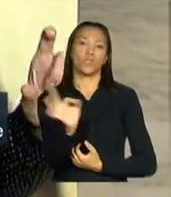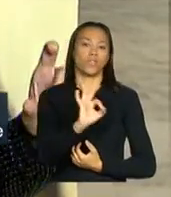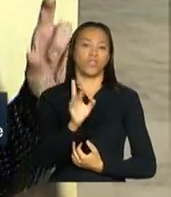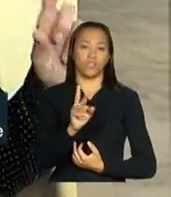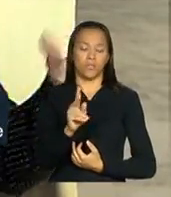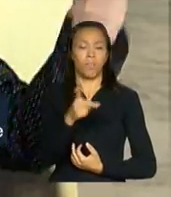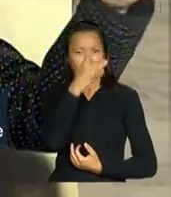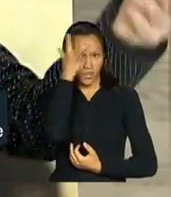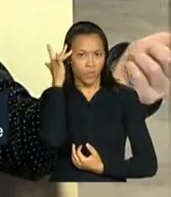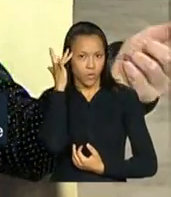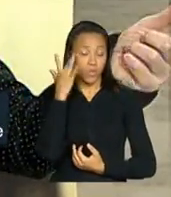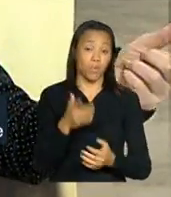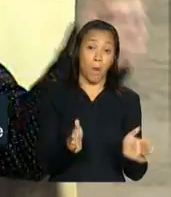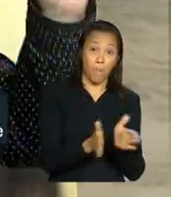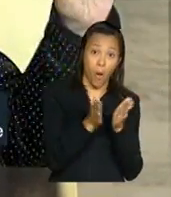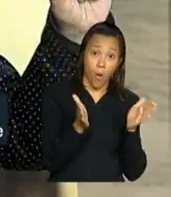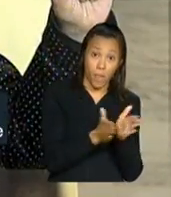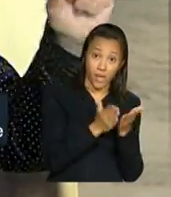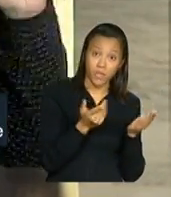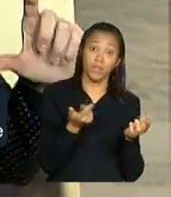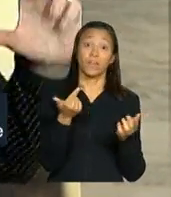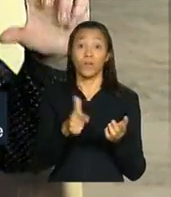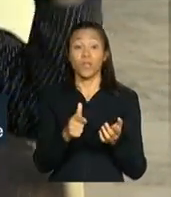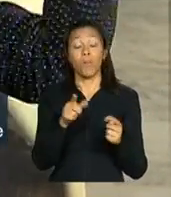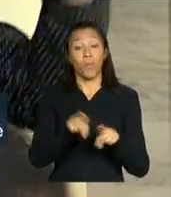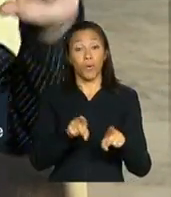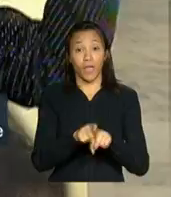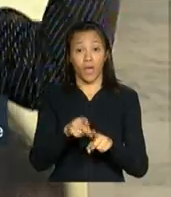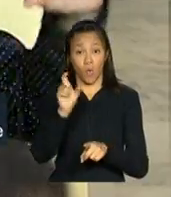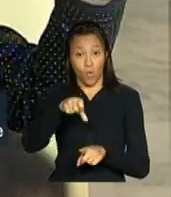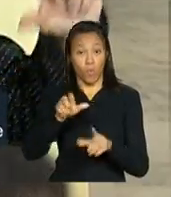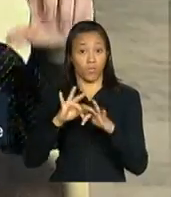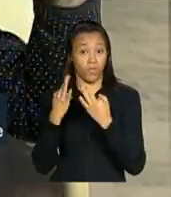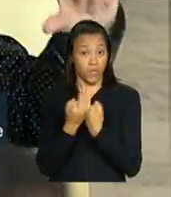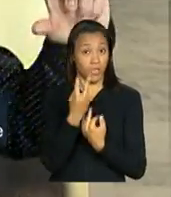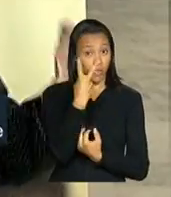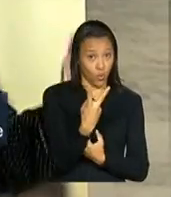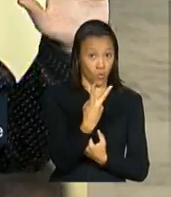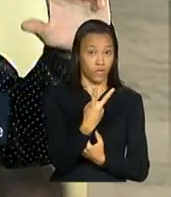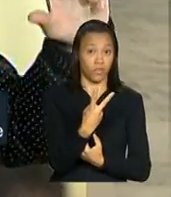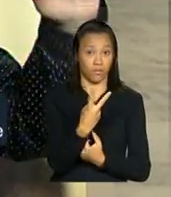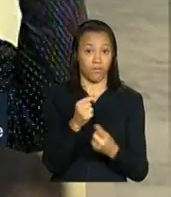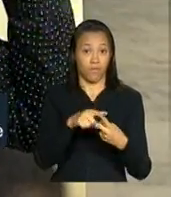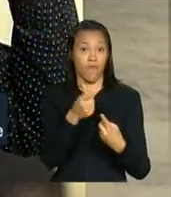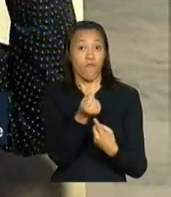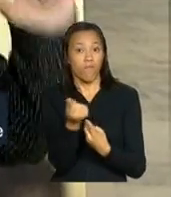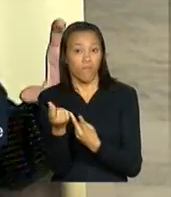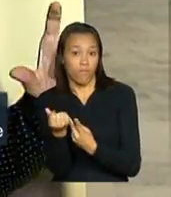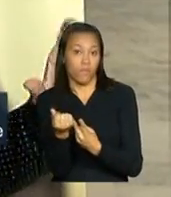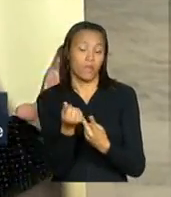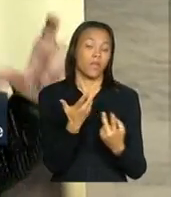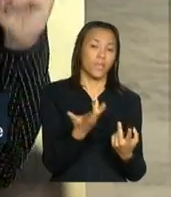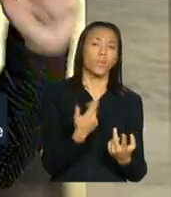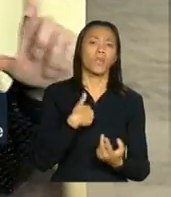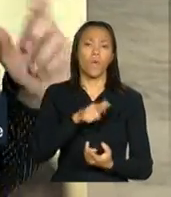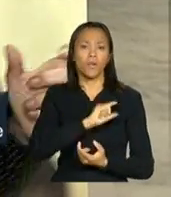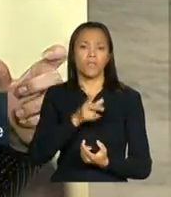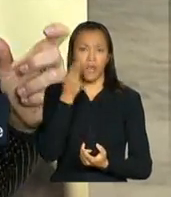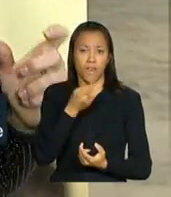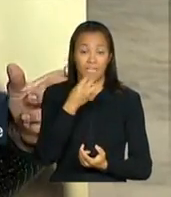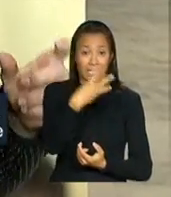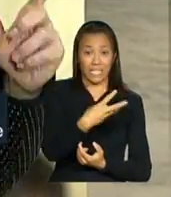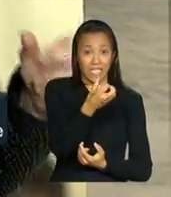perfil de extrema pobreza e uma parte com perfil de pobreza porque o bolsa família ele tem dois valores né então o que eu comentava é que